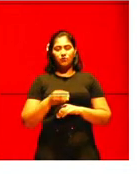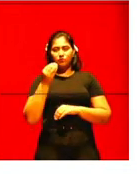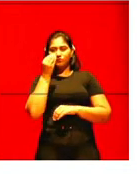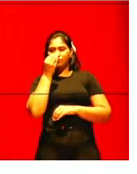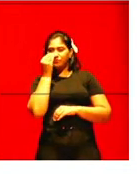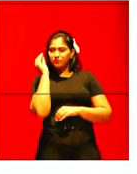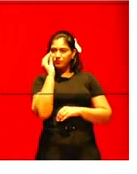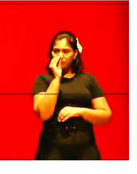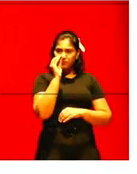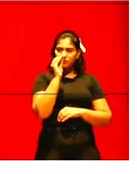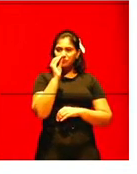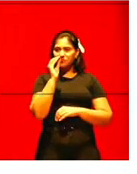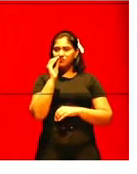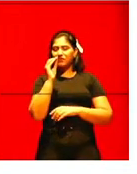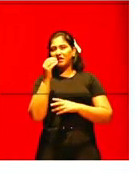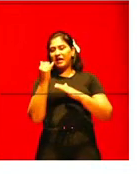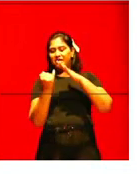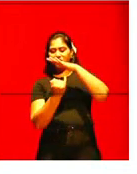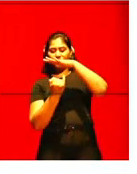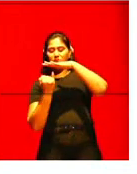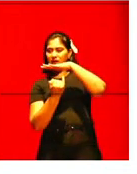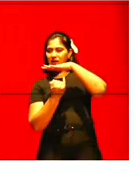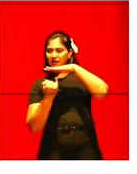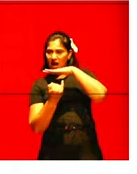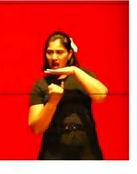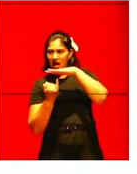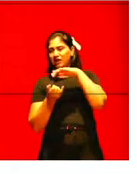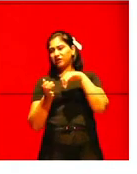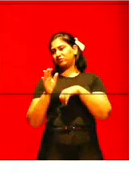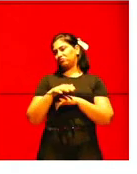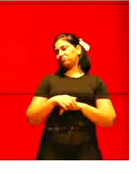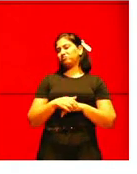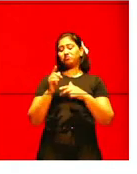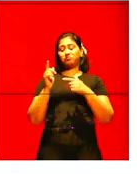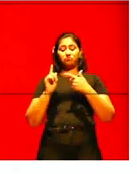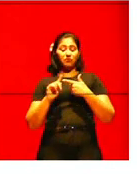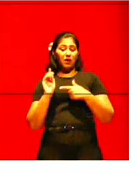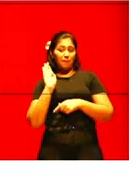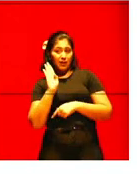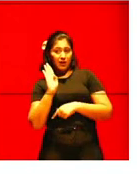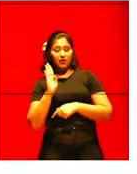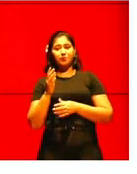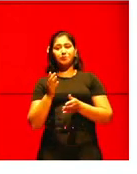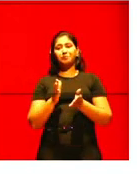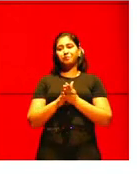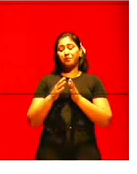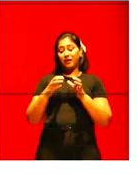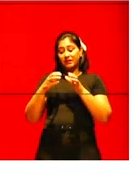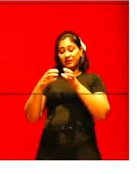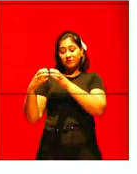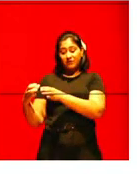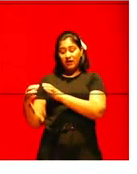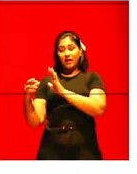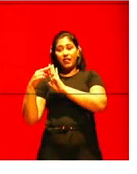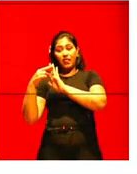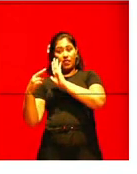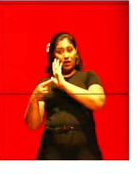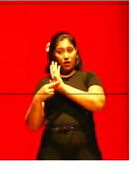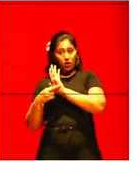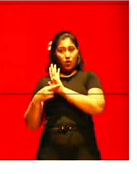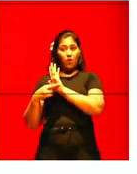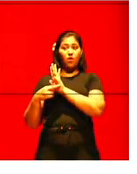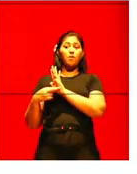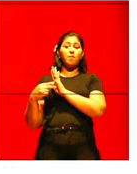descartar as marcas da informalidade do texto, letra B, reservar o emprego da norma padrão aos textos